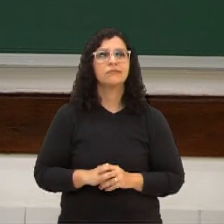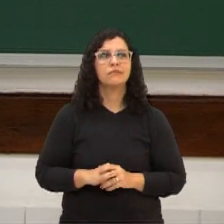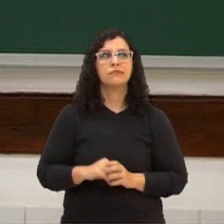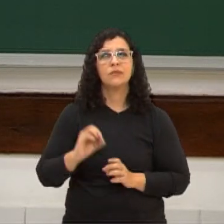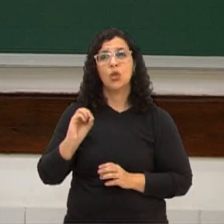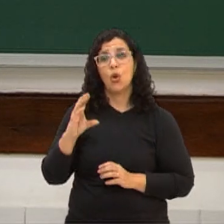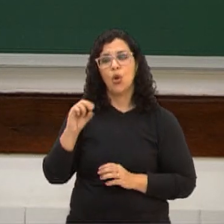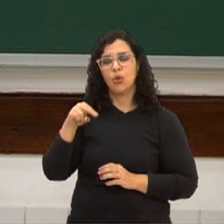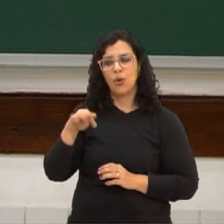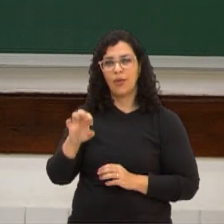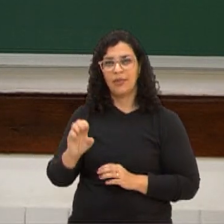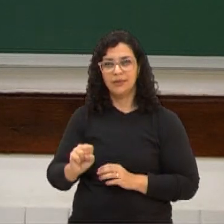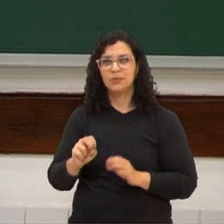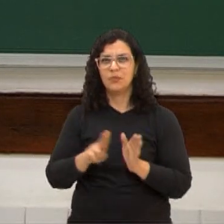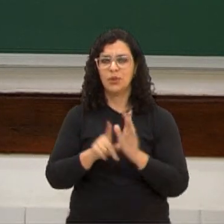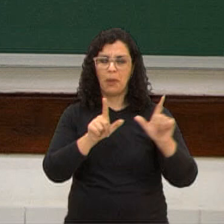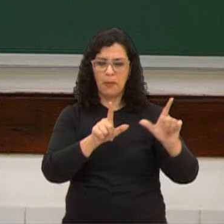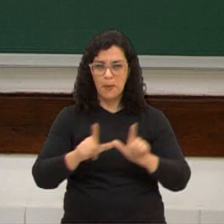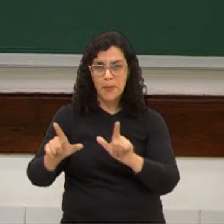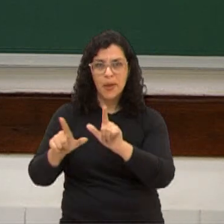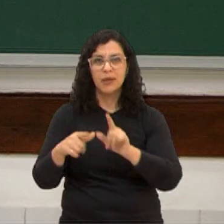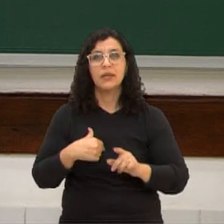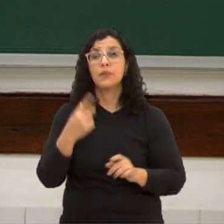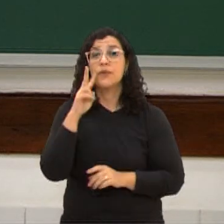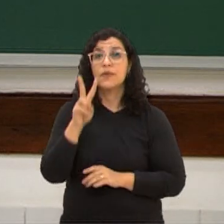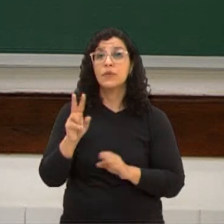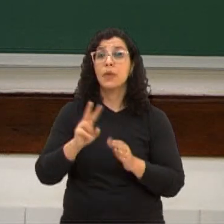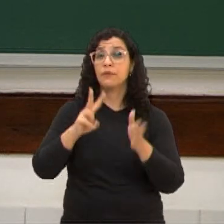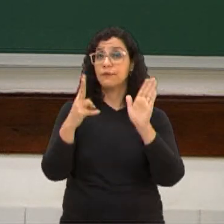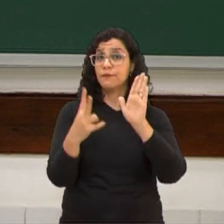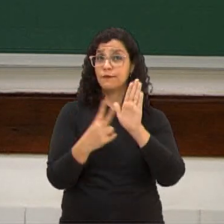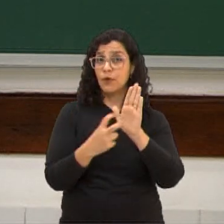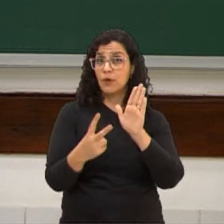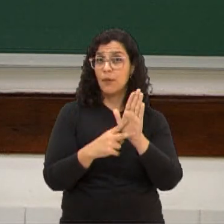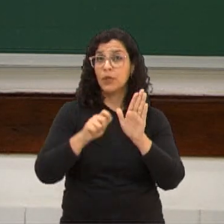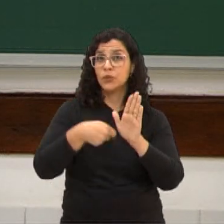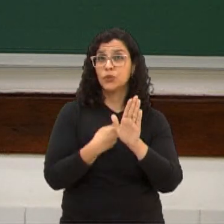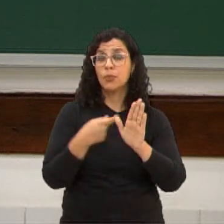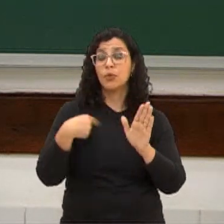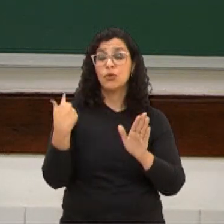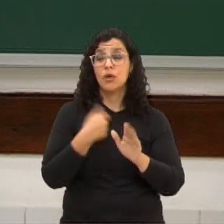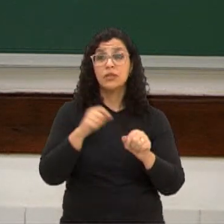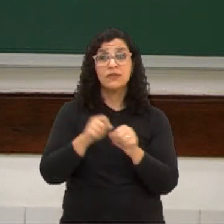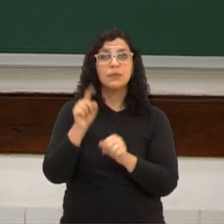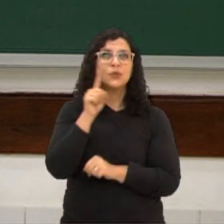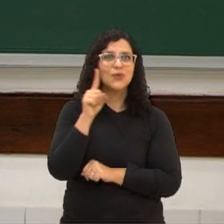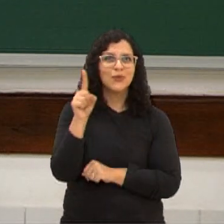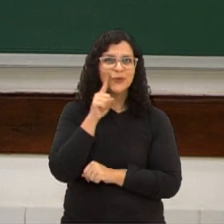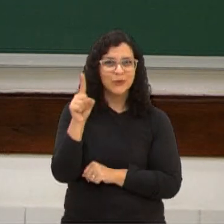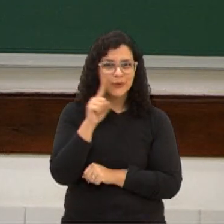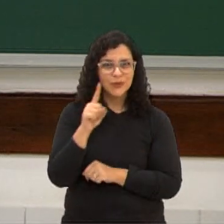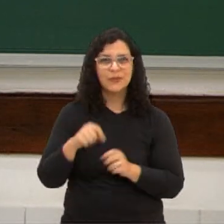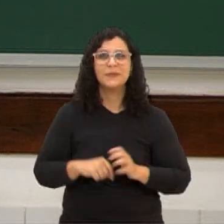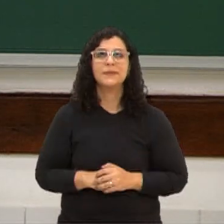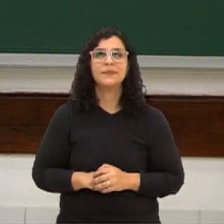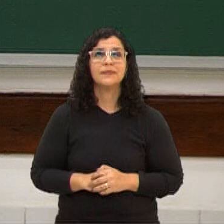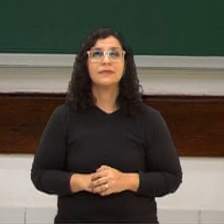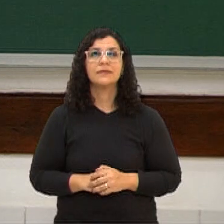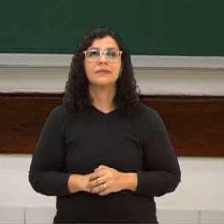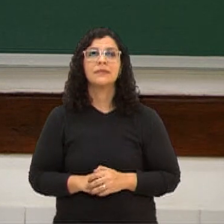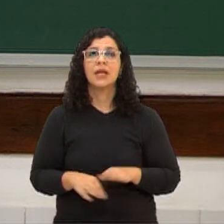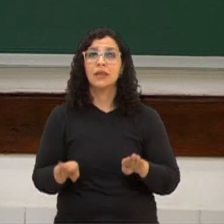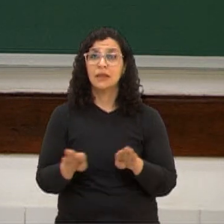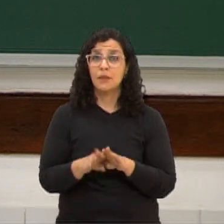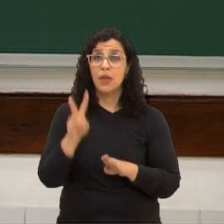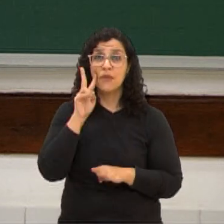Que são as histórias em quadrinhos. Vimos o vocabulário sobre as tarefas diárias, sobre as tarefas diárias e